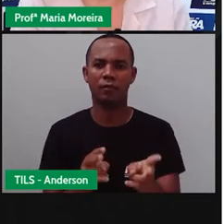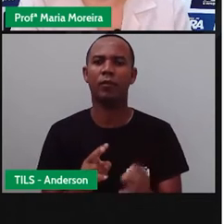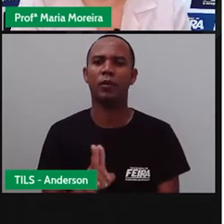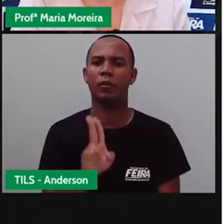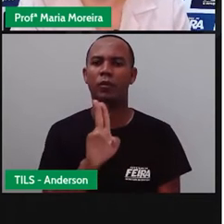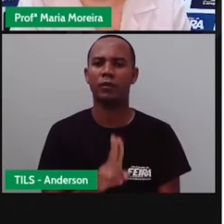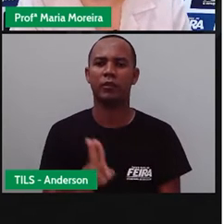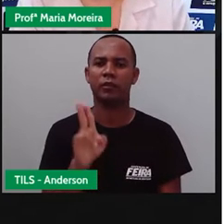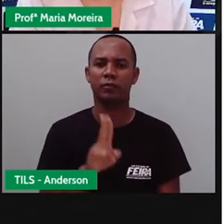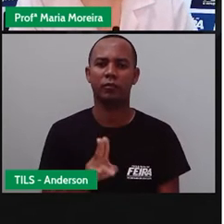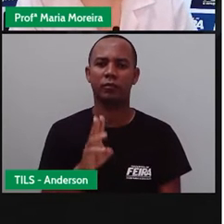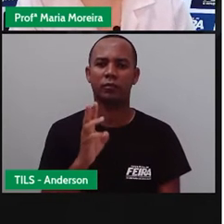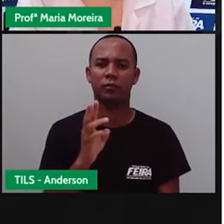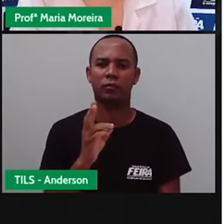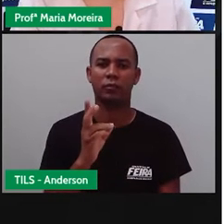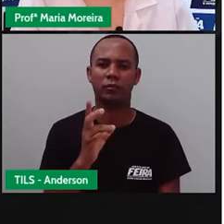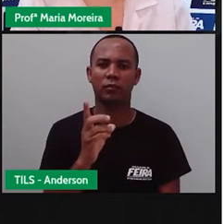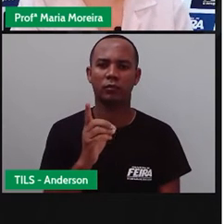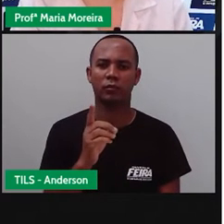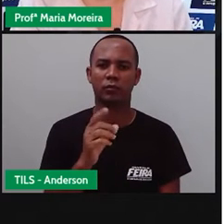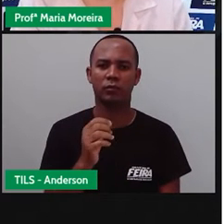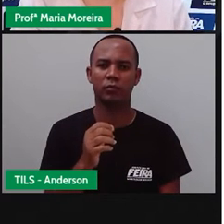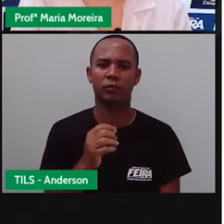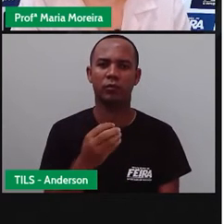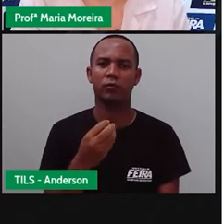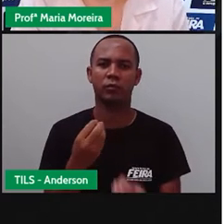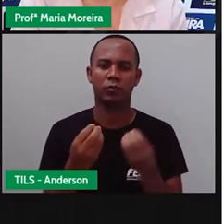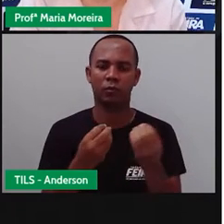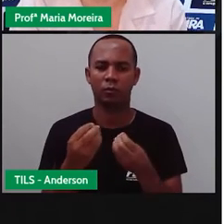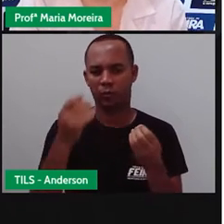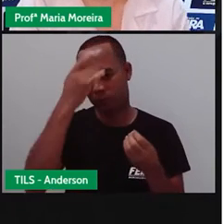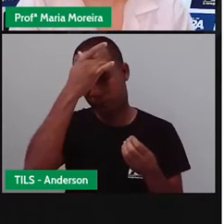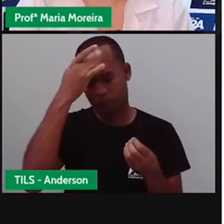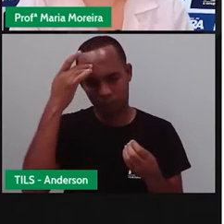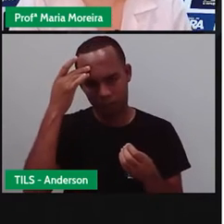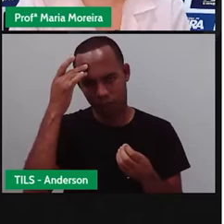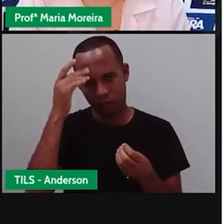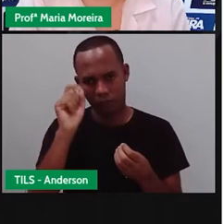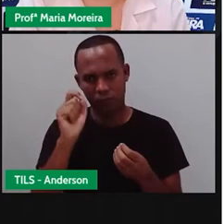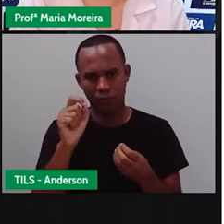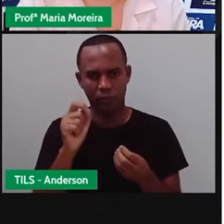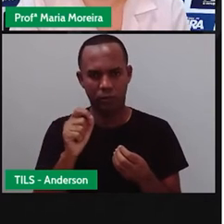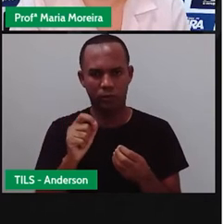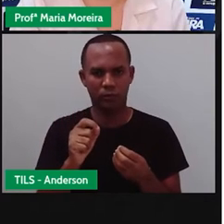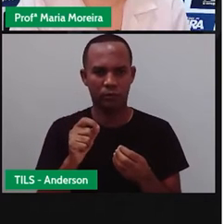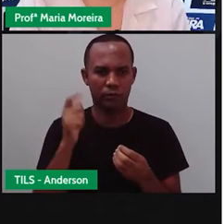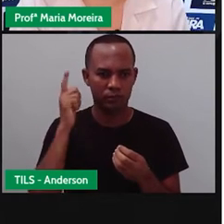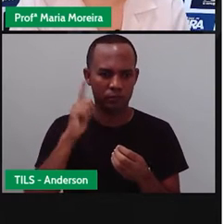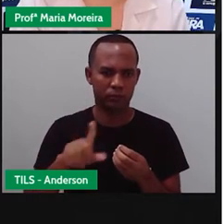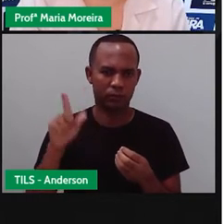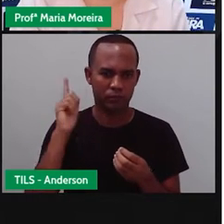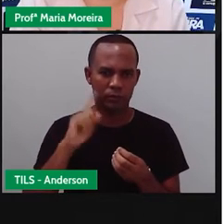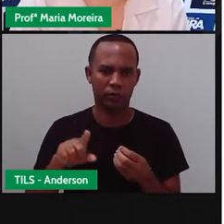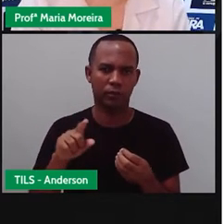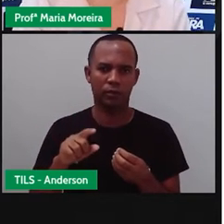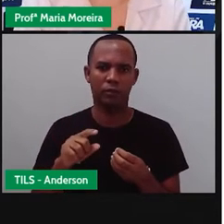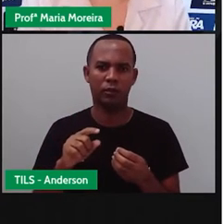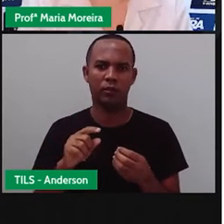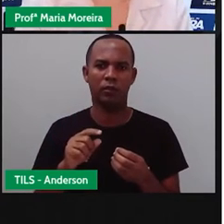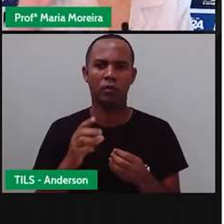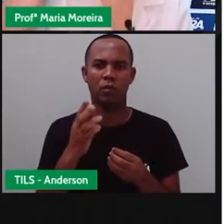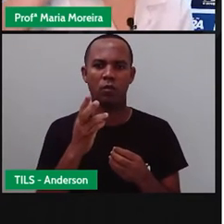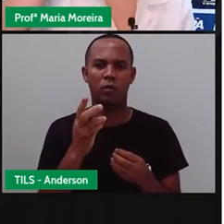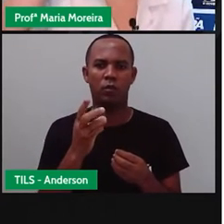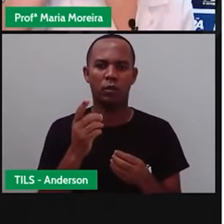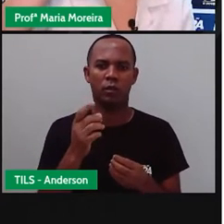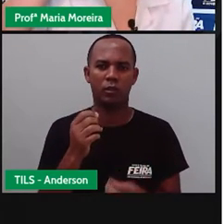dedos das mãos para contar funcionava mesmo assim as pessoas é se acostumaram a contar de 5 em 5 porque de